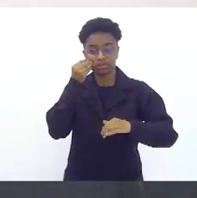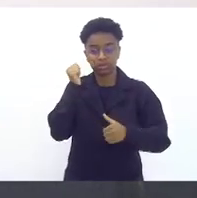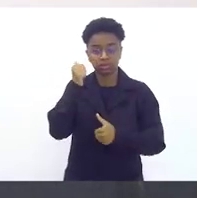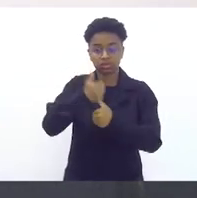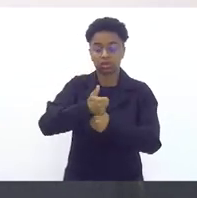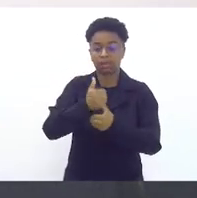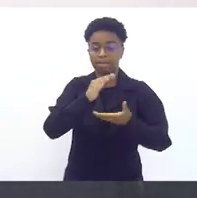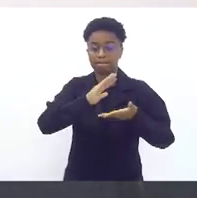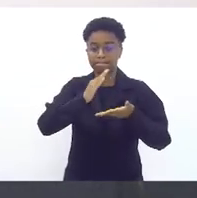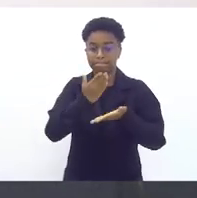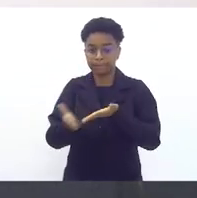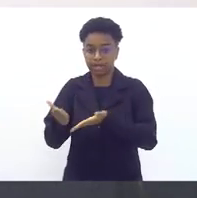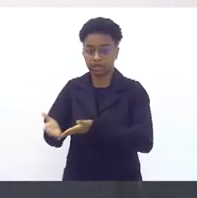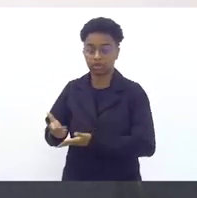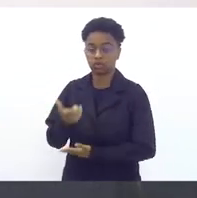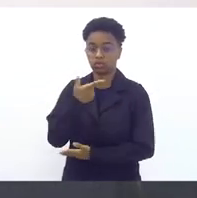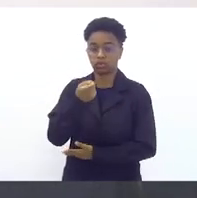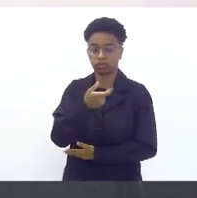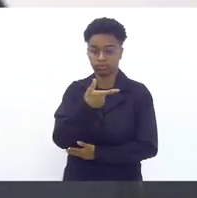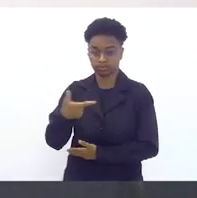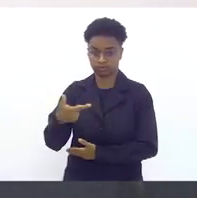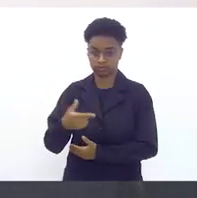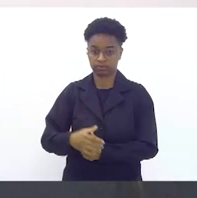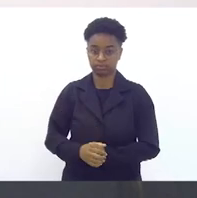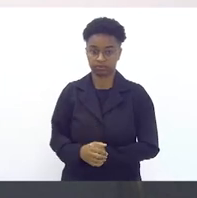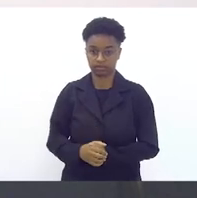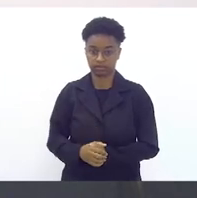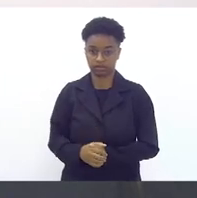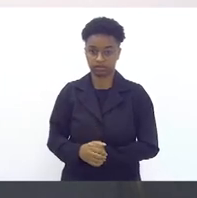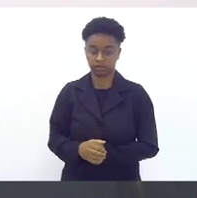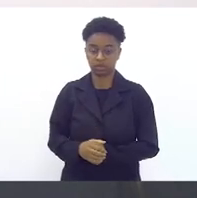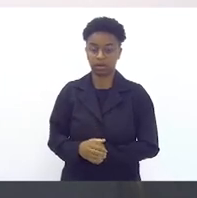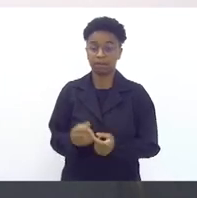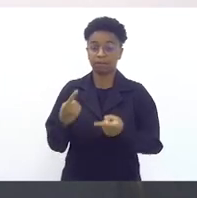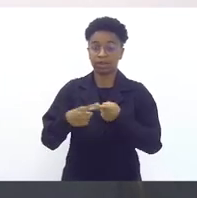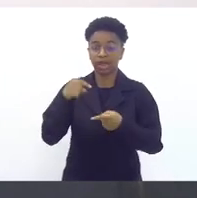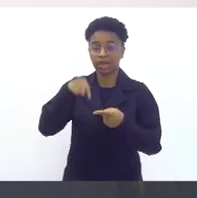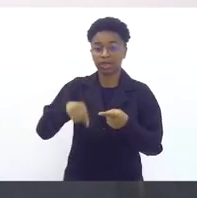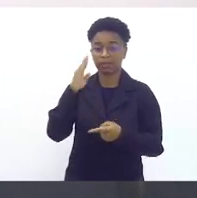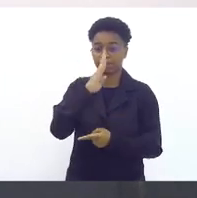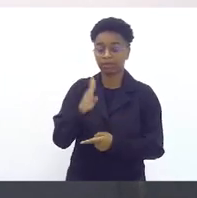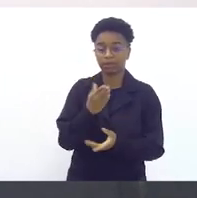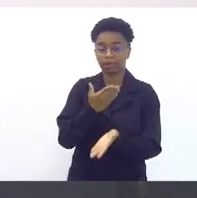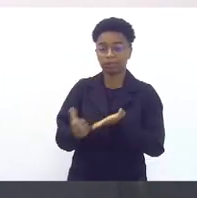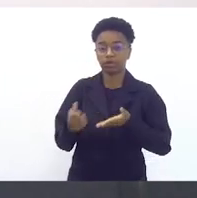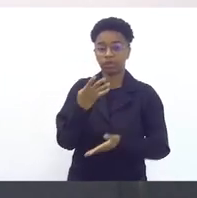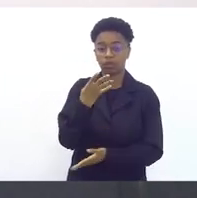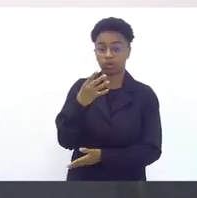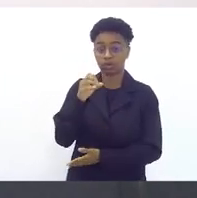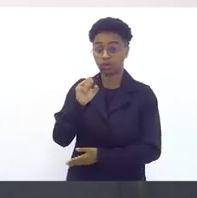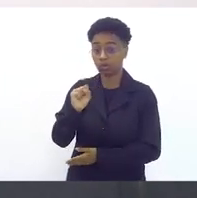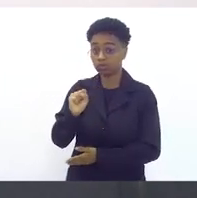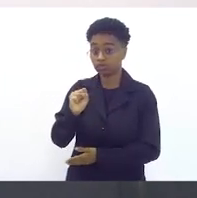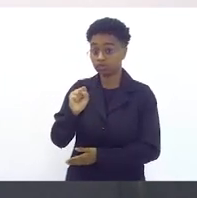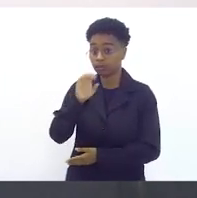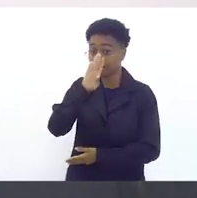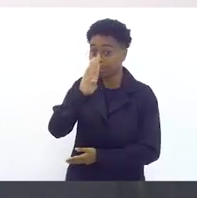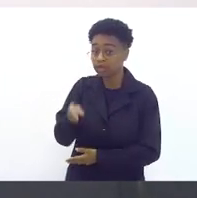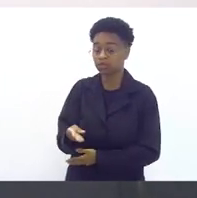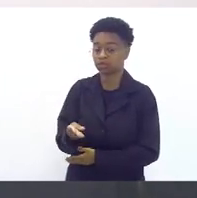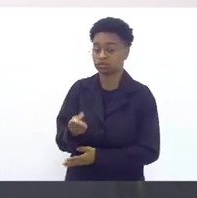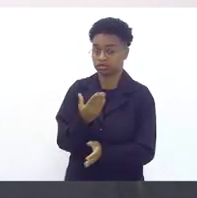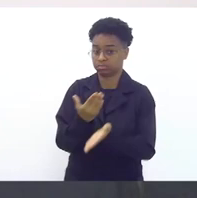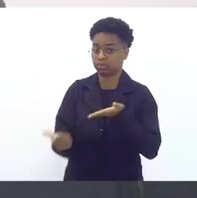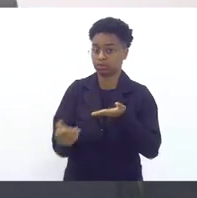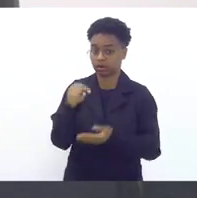de 2022. As perdas do Brasil eram 48 bilhões. 48 bilhões foram